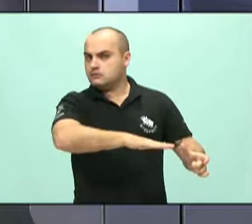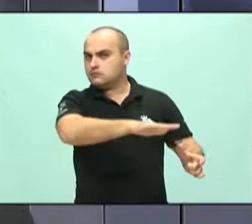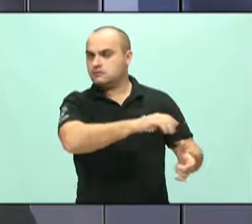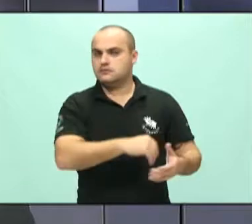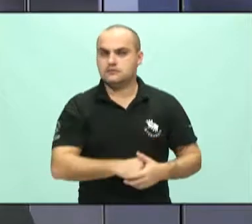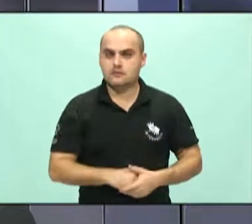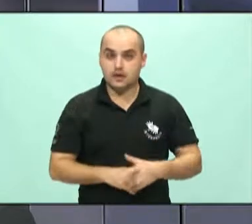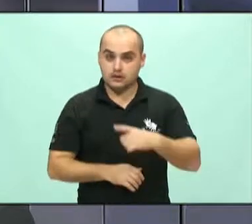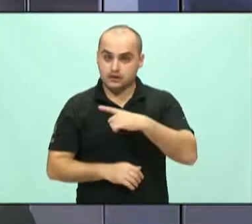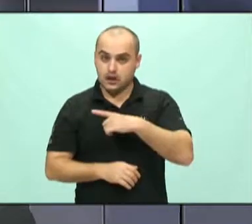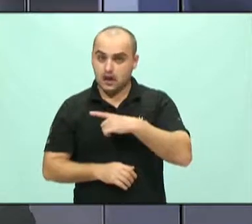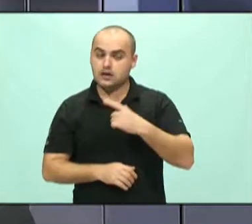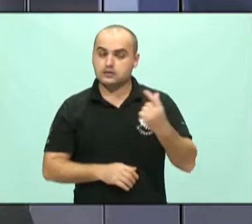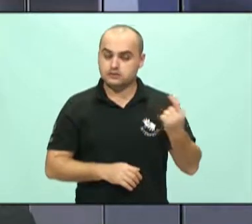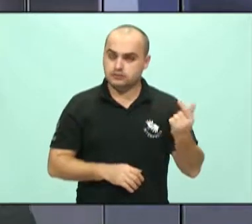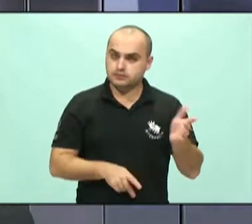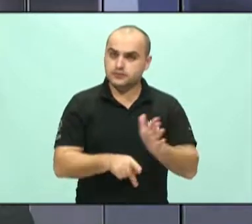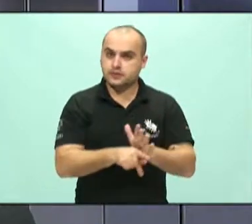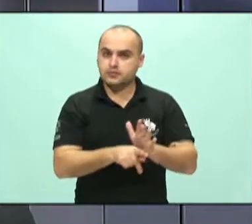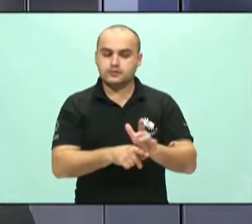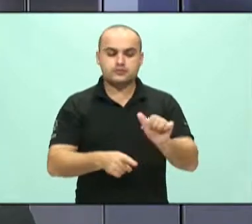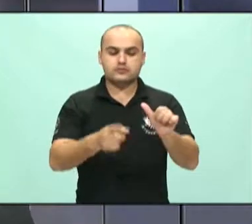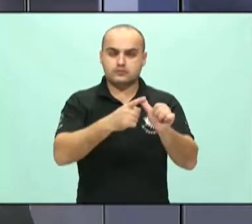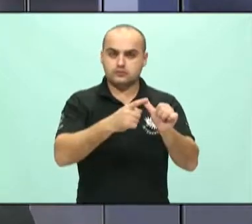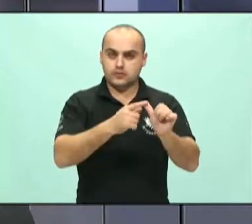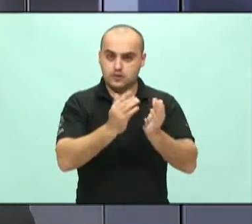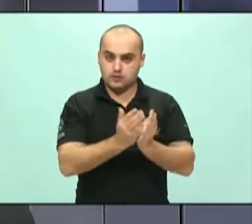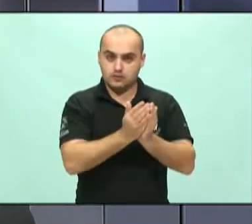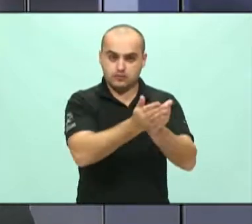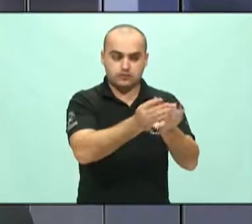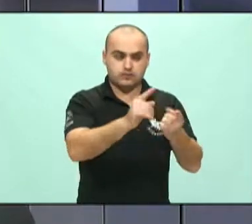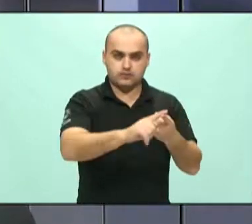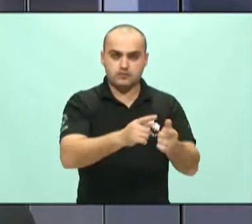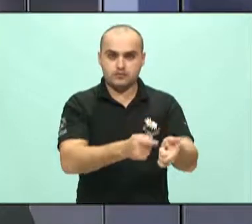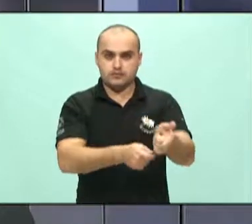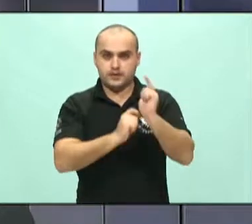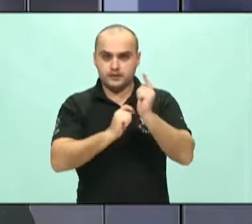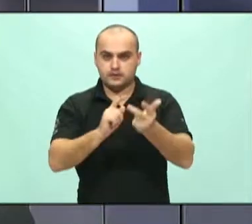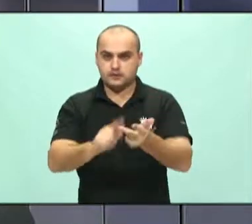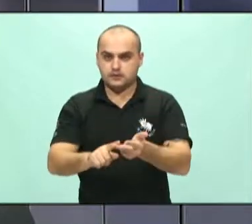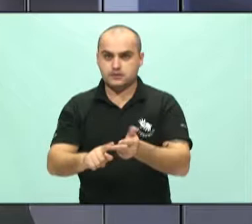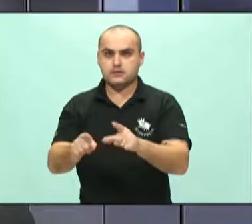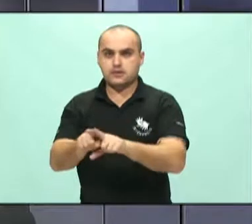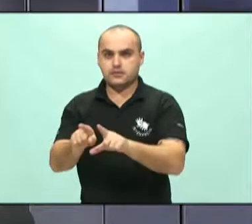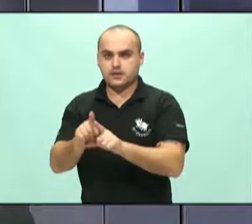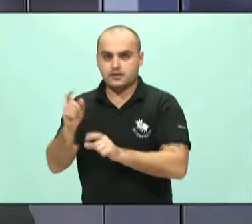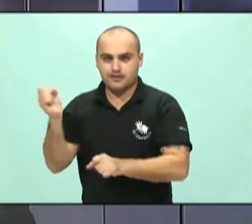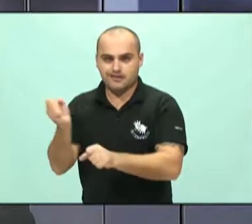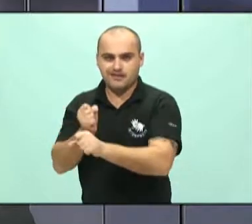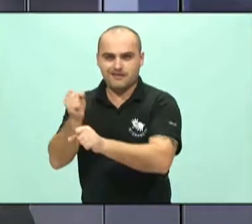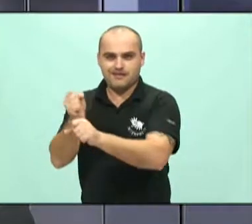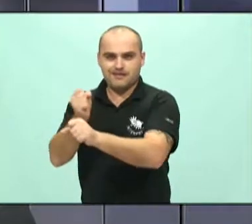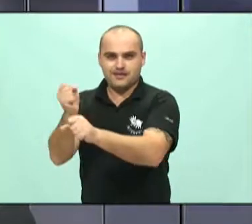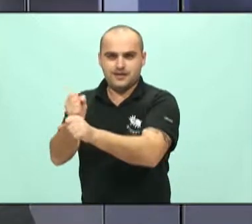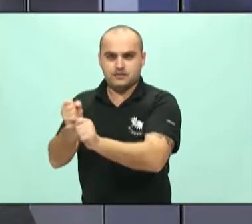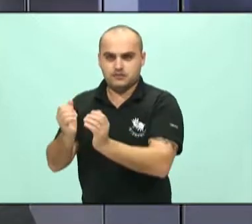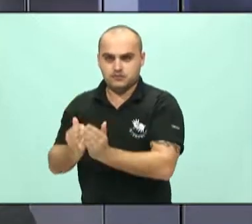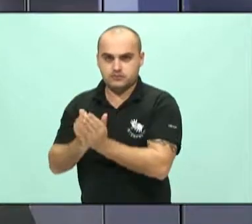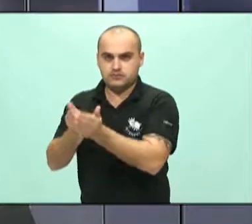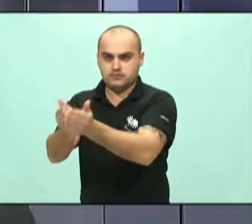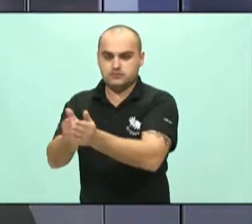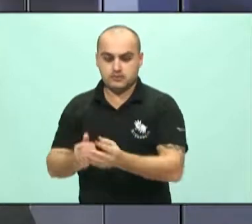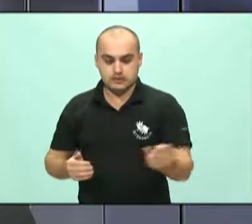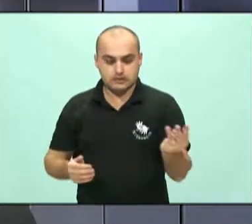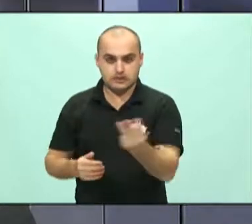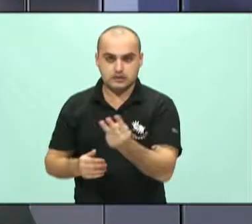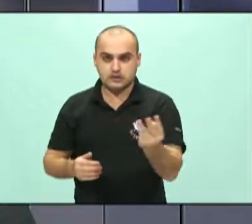nosso tripé da economia baseado no porto, na pesca e na construção naval. E são 3 áreas onde